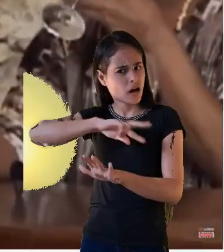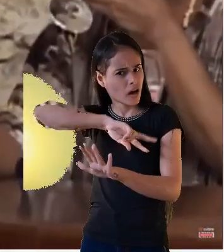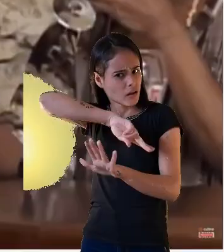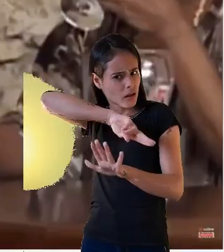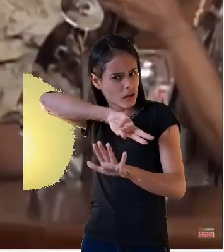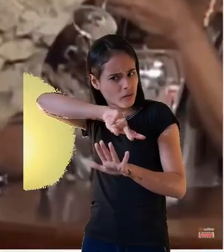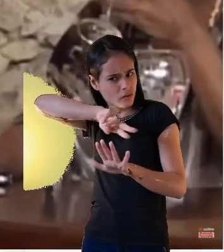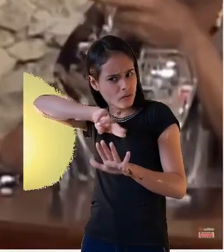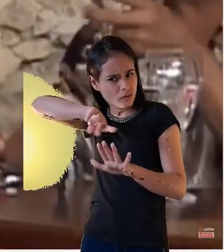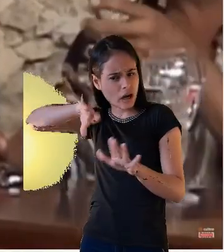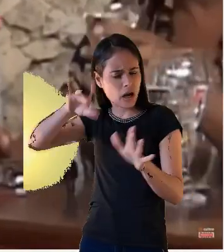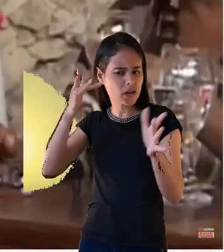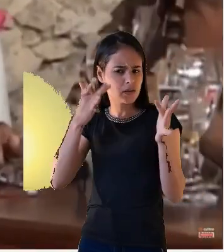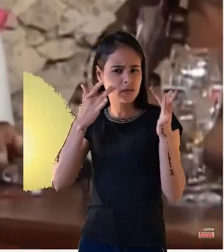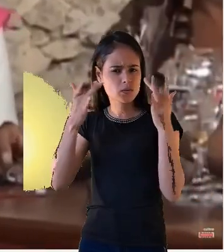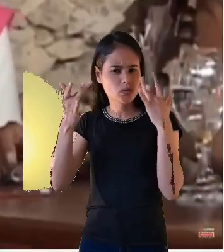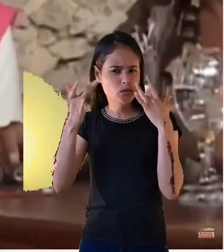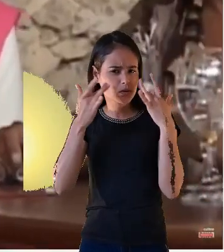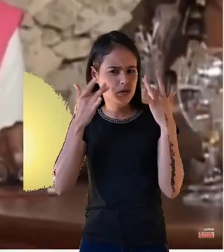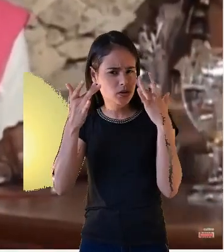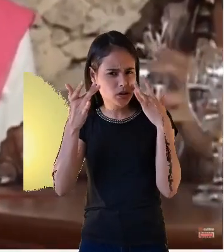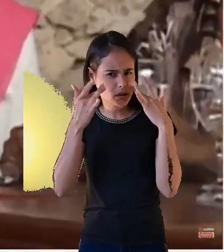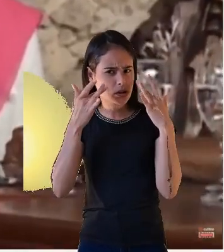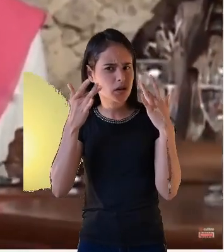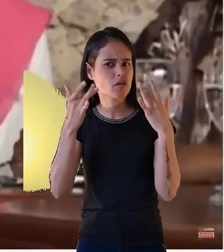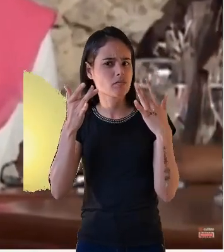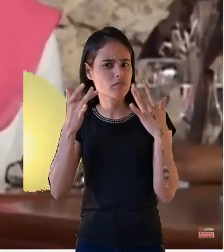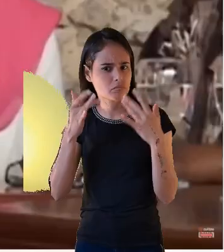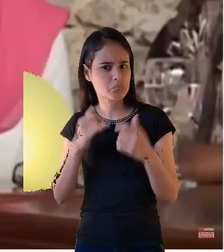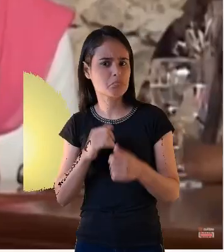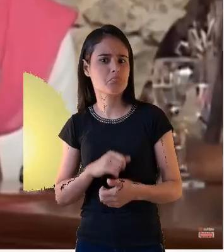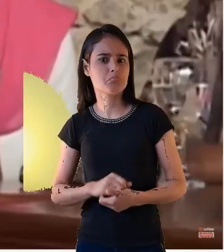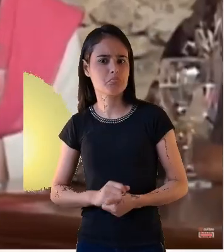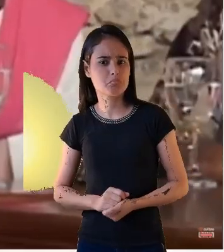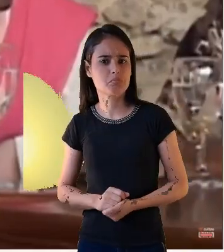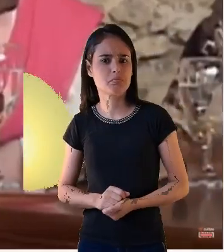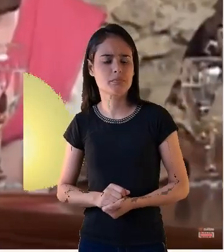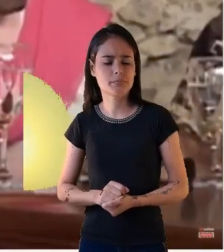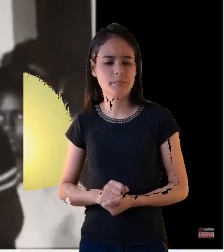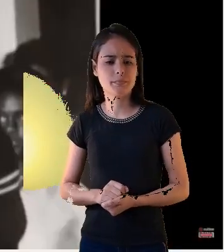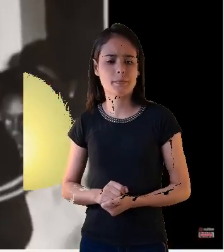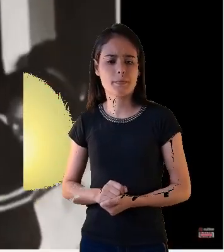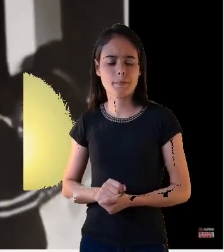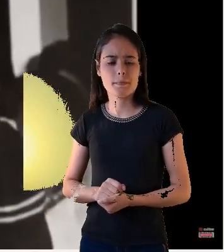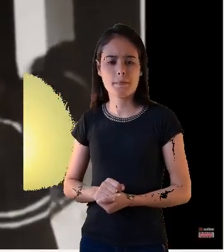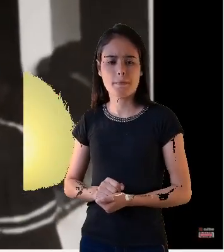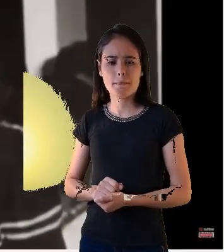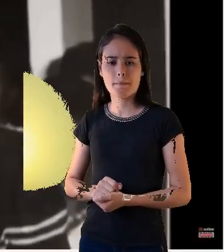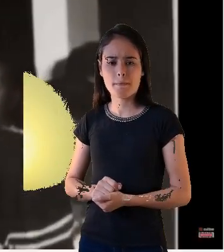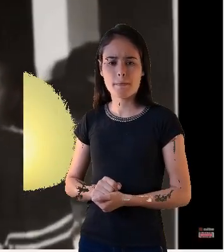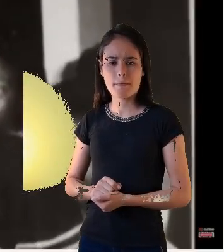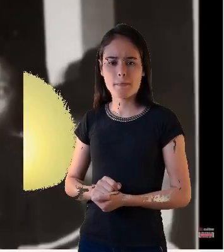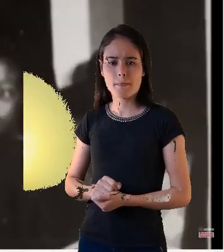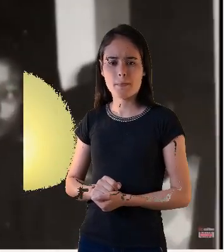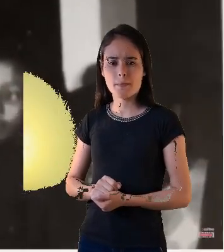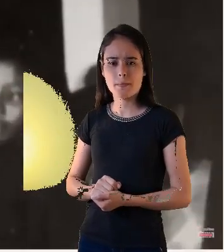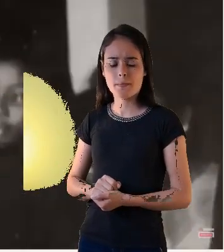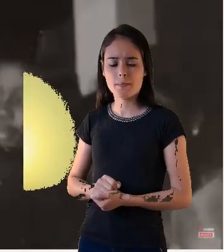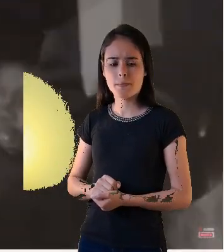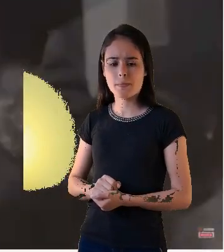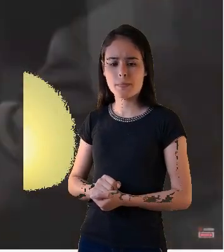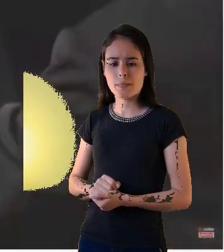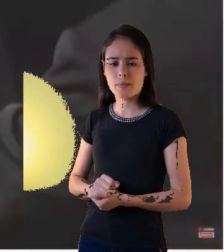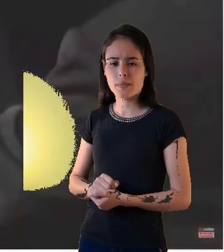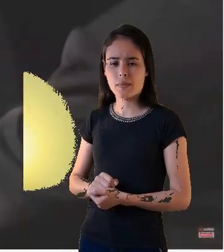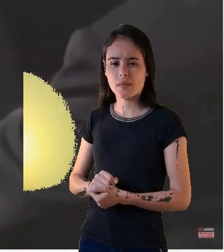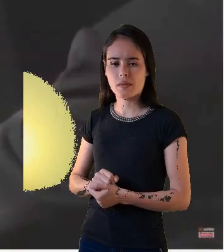Experimental Negro durante 5 anos. Nós montamos, acho que 6 peças, 5 ou 6 peças. Desde o Imperador John, depois Todos os